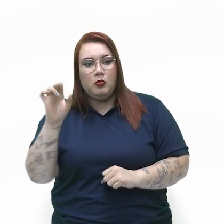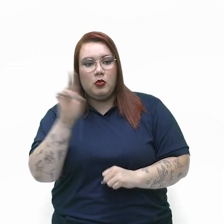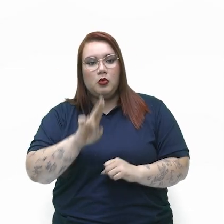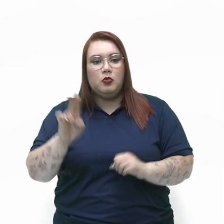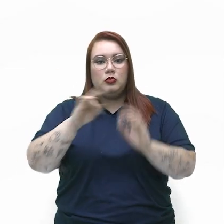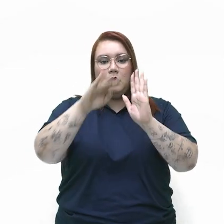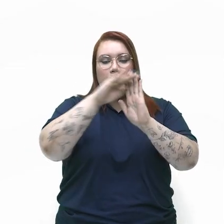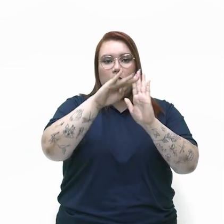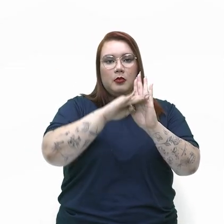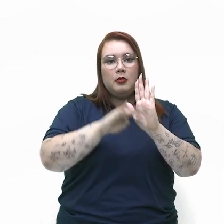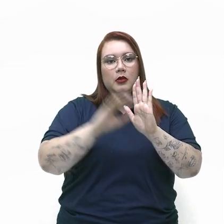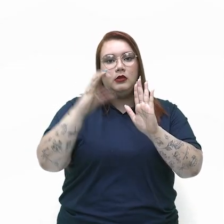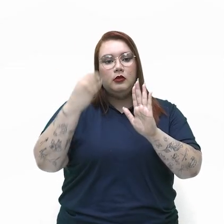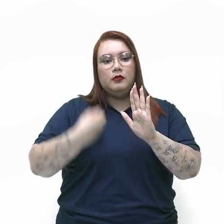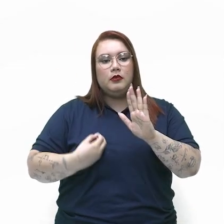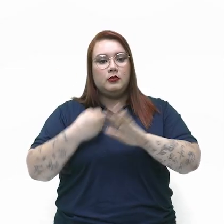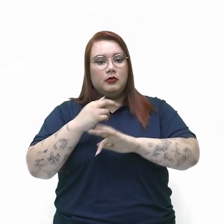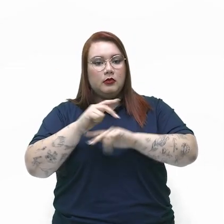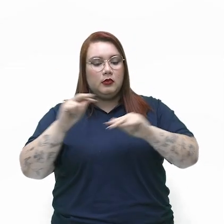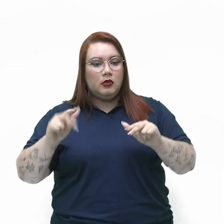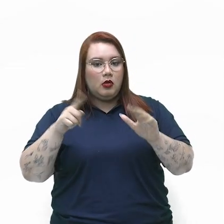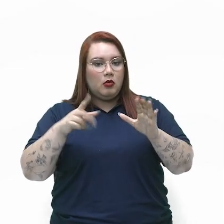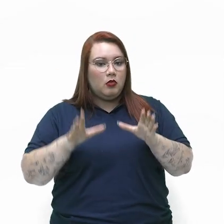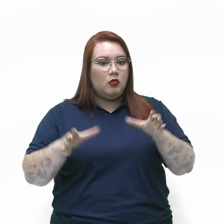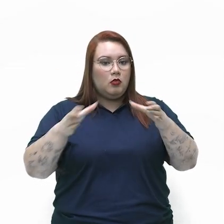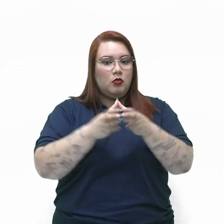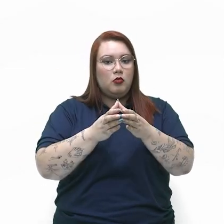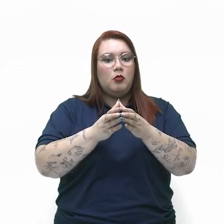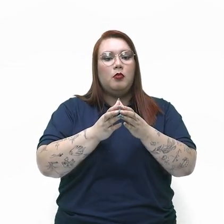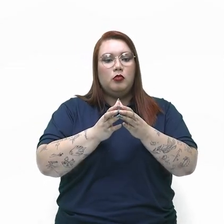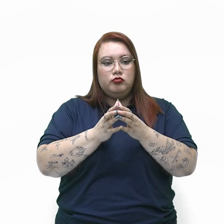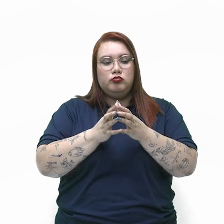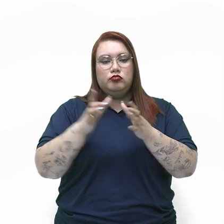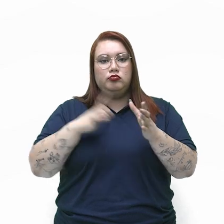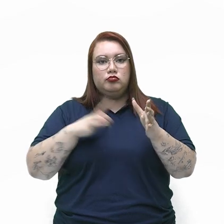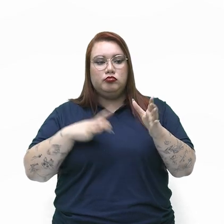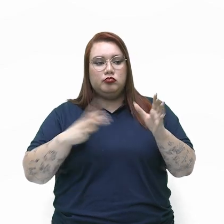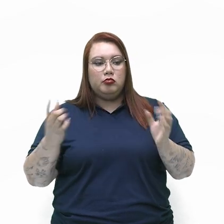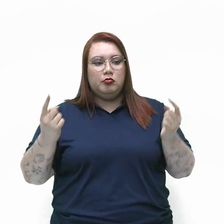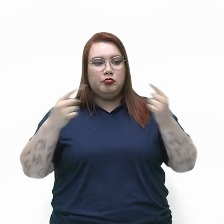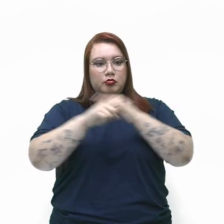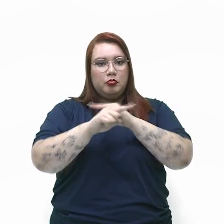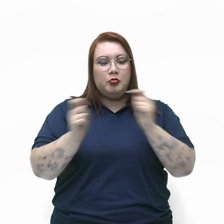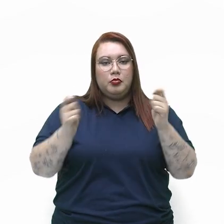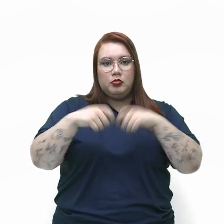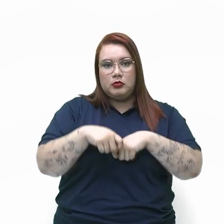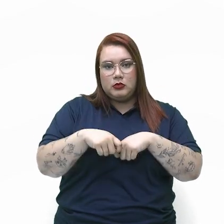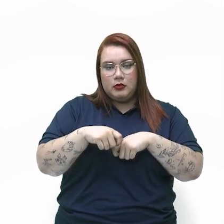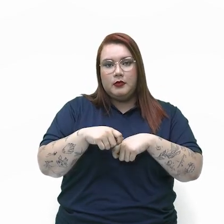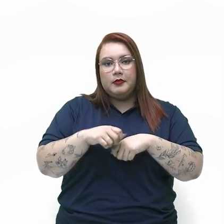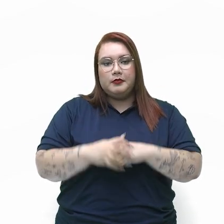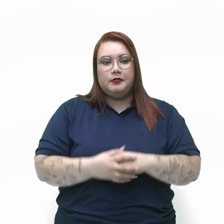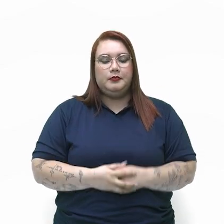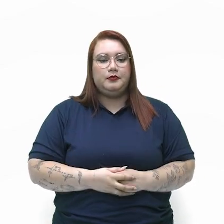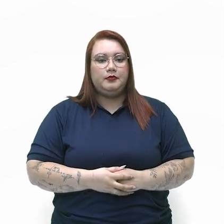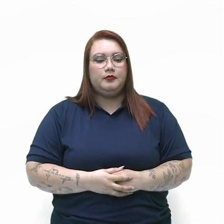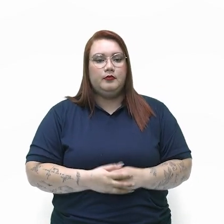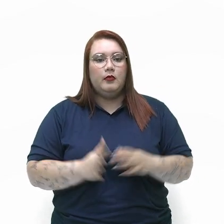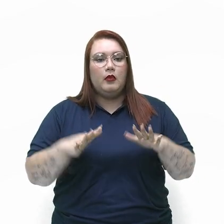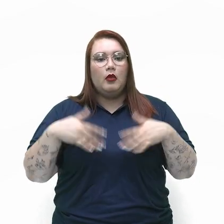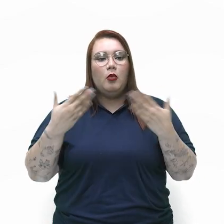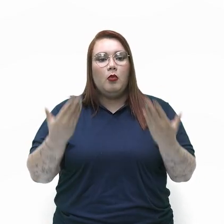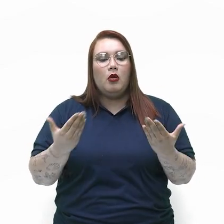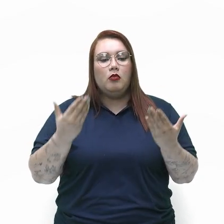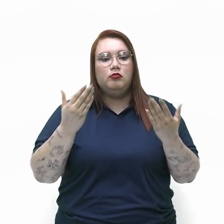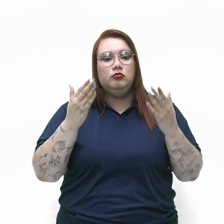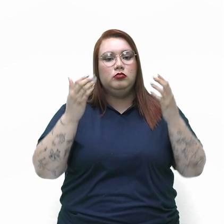vivos. Uma espécie é um grupo de populações intercruzantes. Essa informação é bem importante. E a